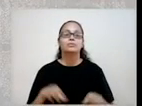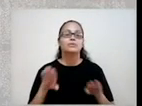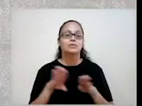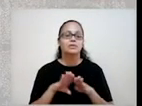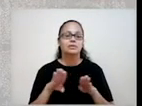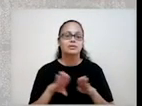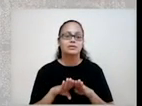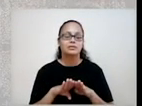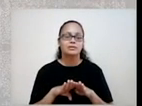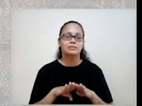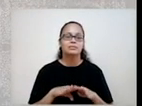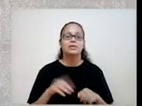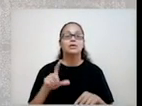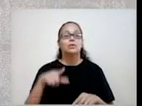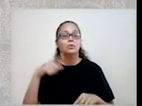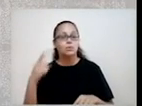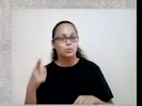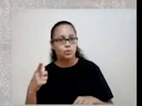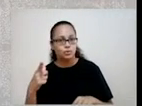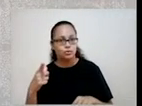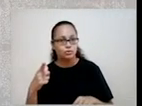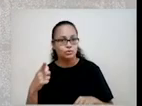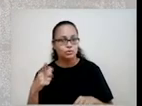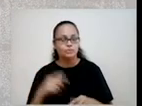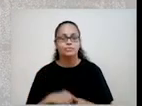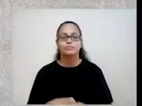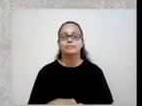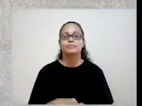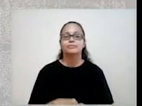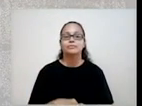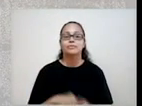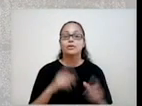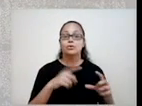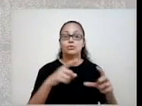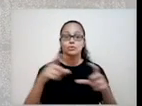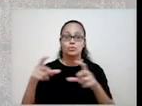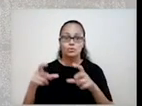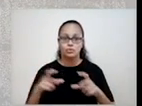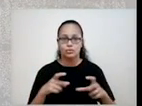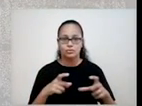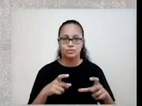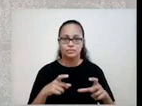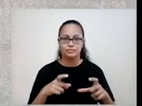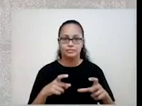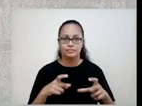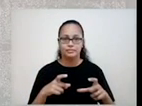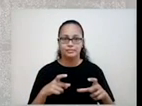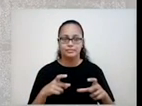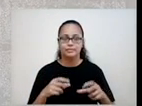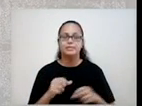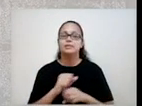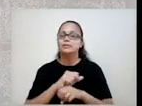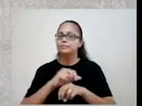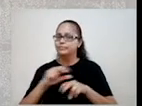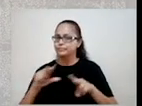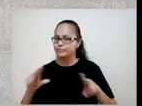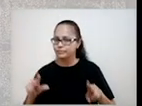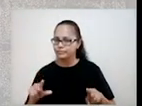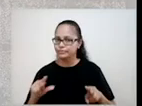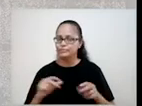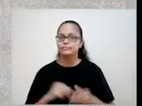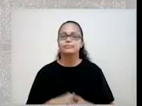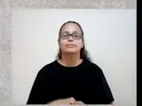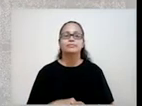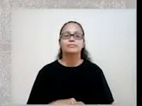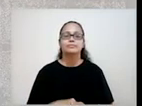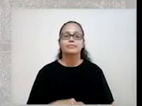Quentin Médicis, da região do Flandres, e Albrecht Dürer e Hans Holbein,